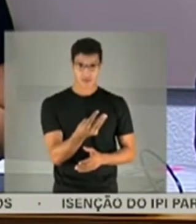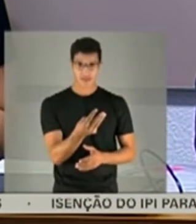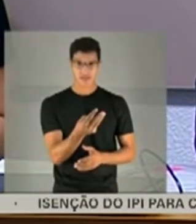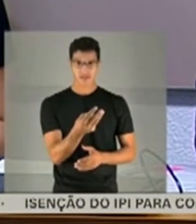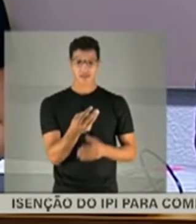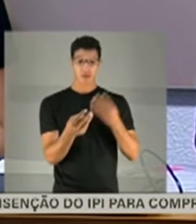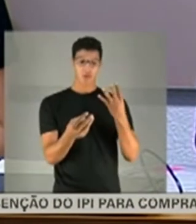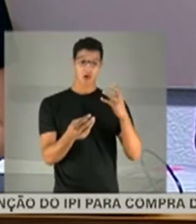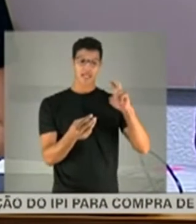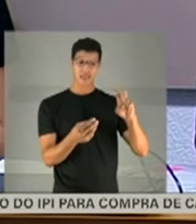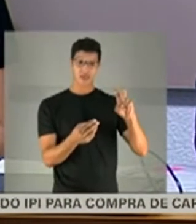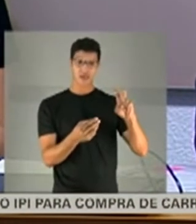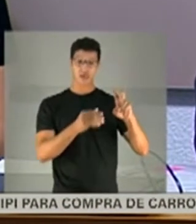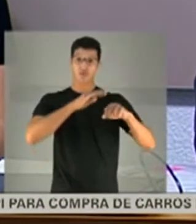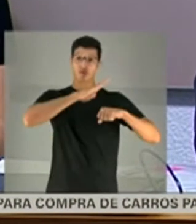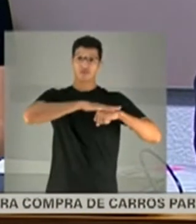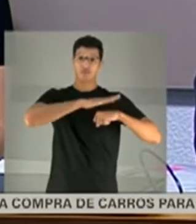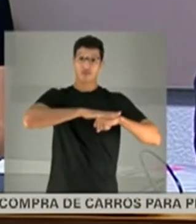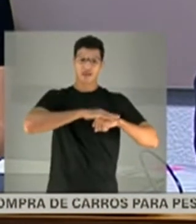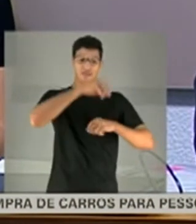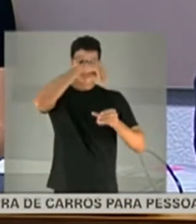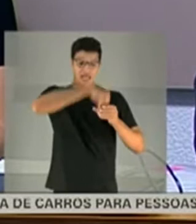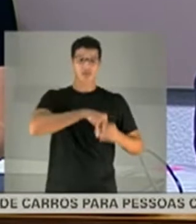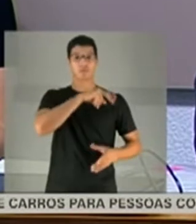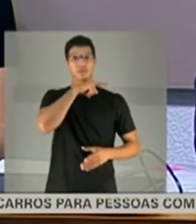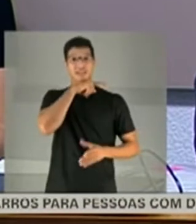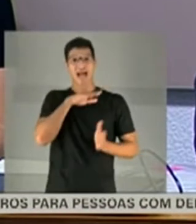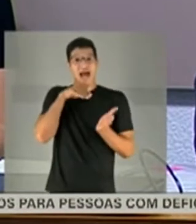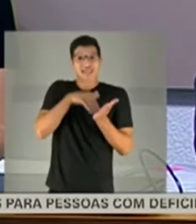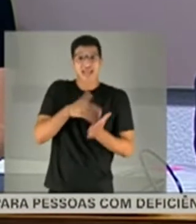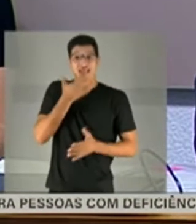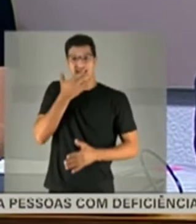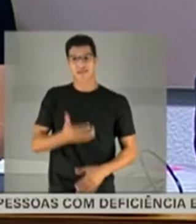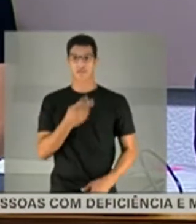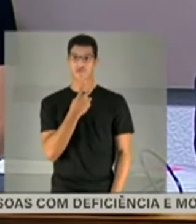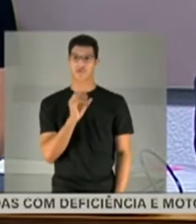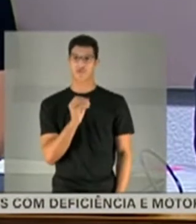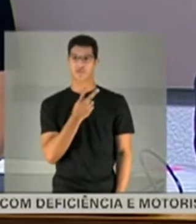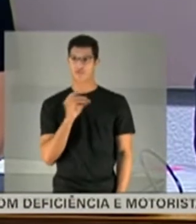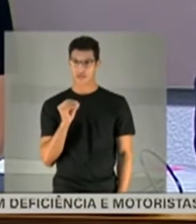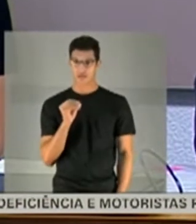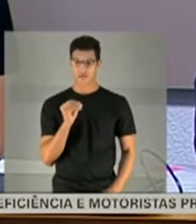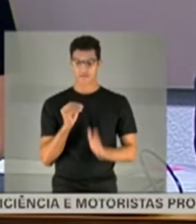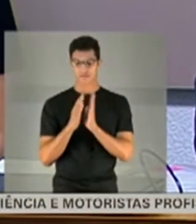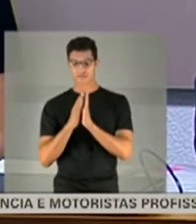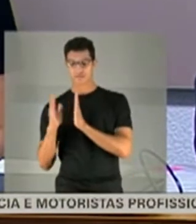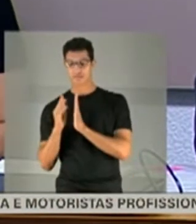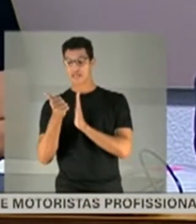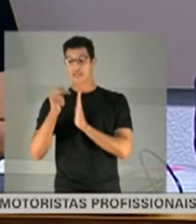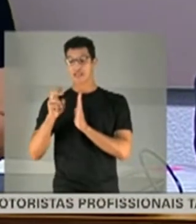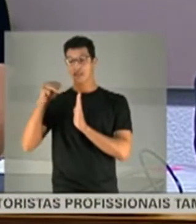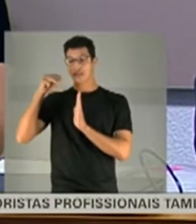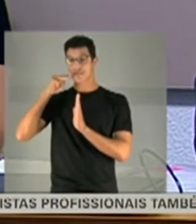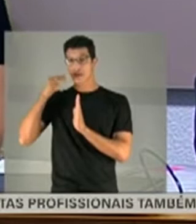45 seriam produzidas no Butantan até dezembro de 2020, 15 milhões de doses no final